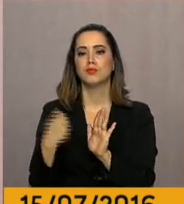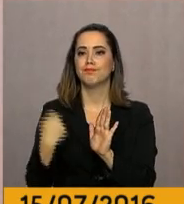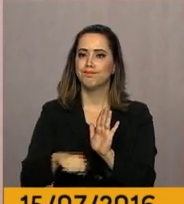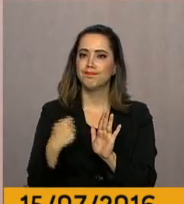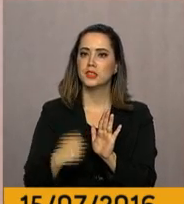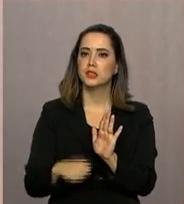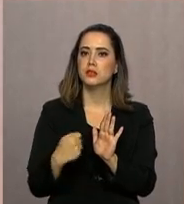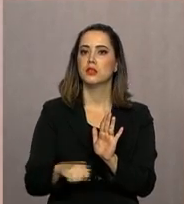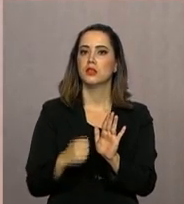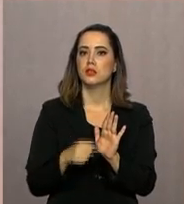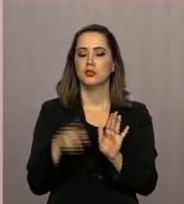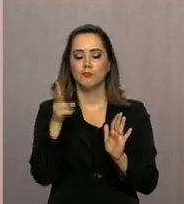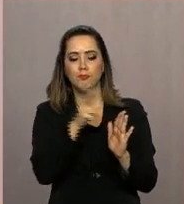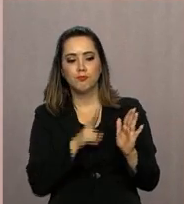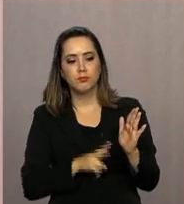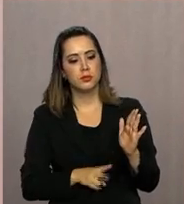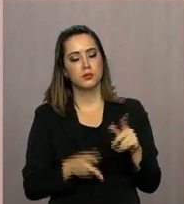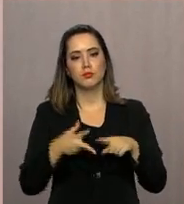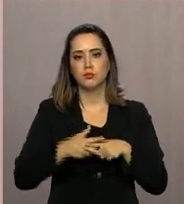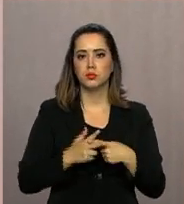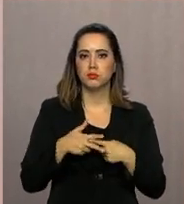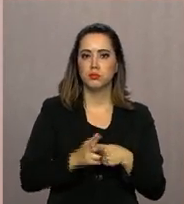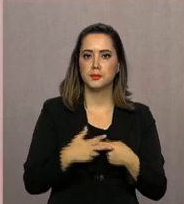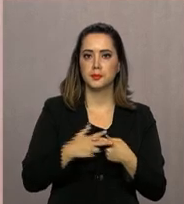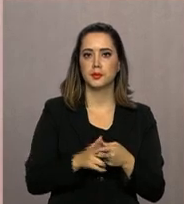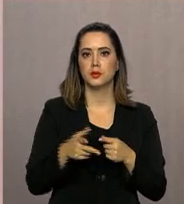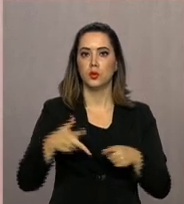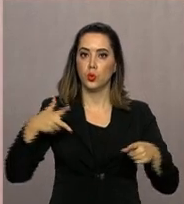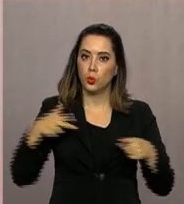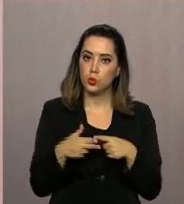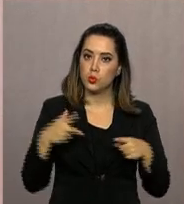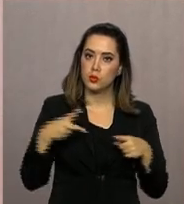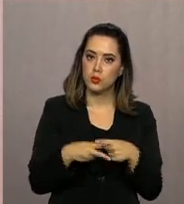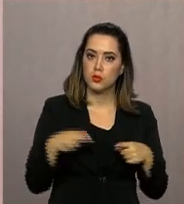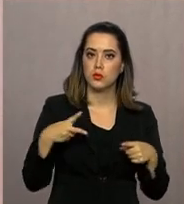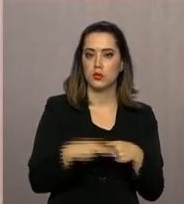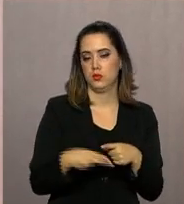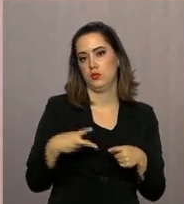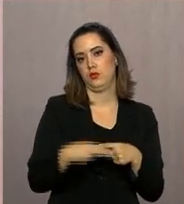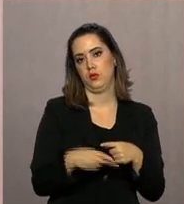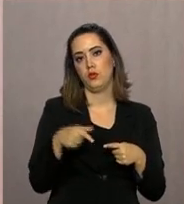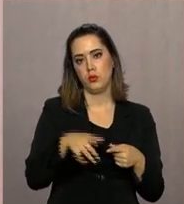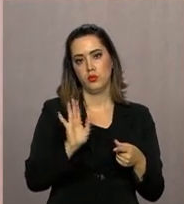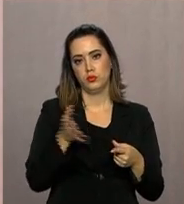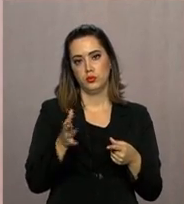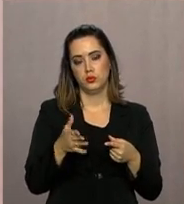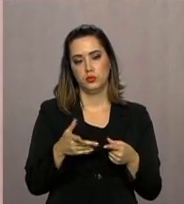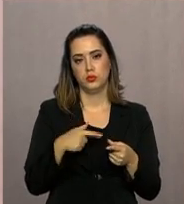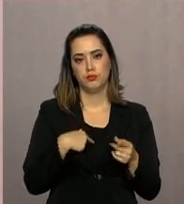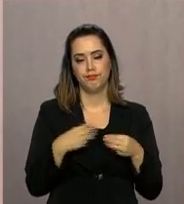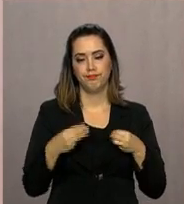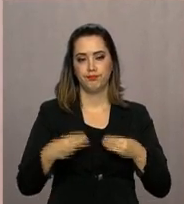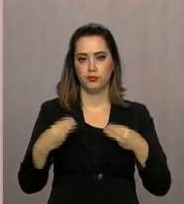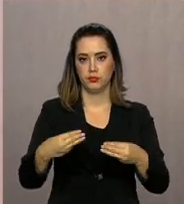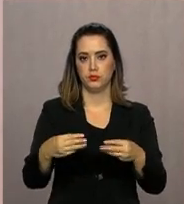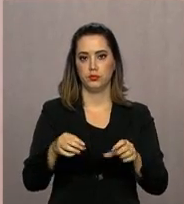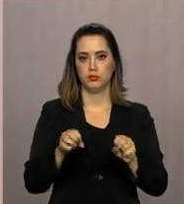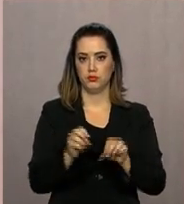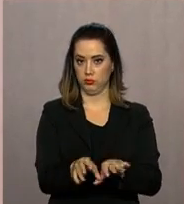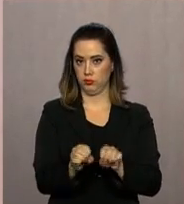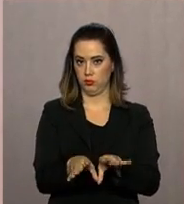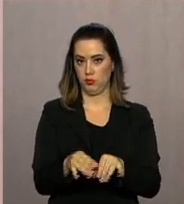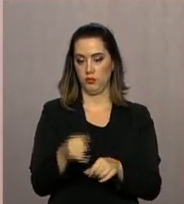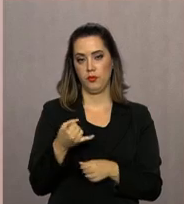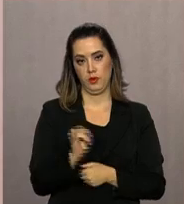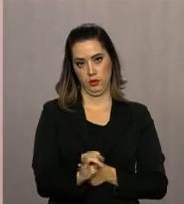revisão dos cortes decididos sobre a pasta da educação, e de que